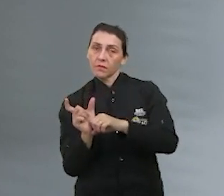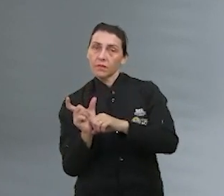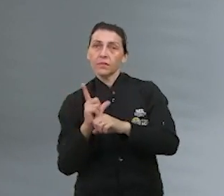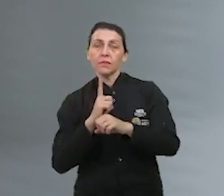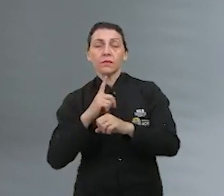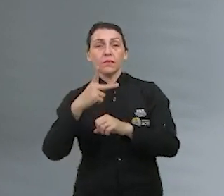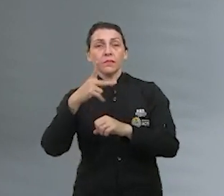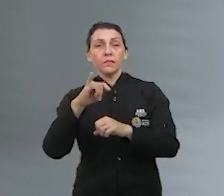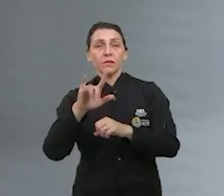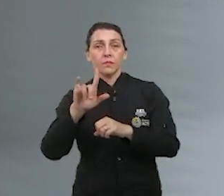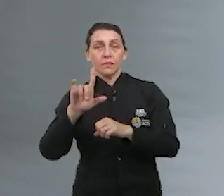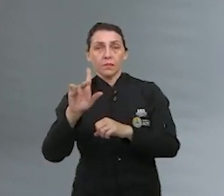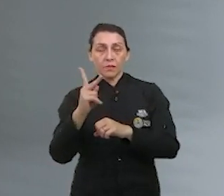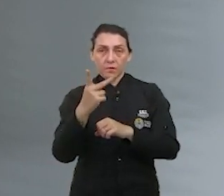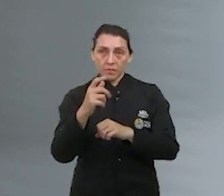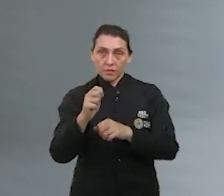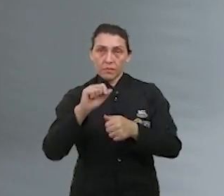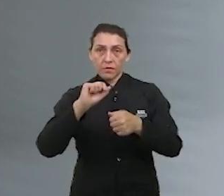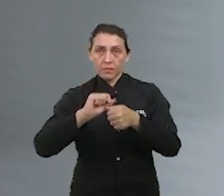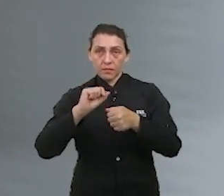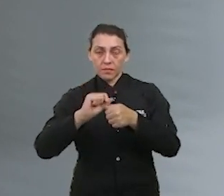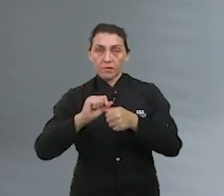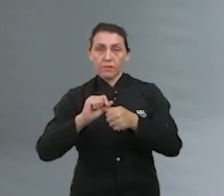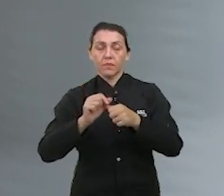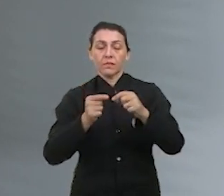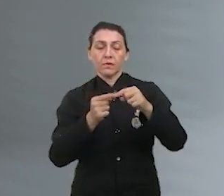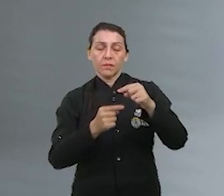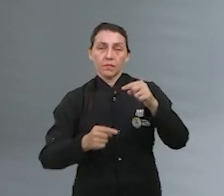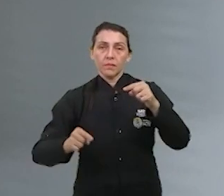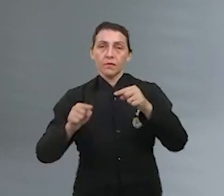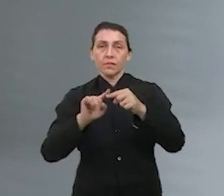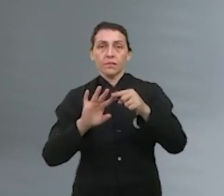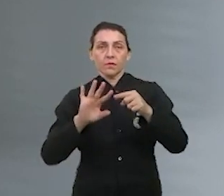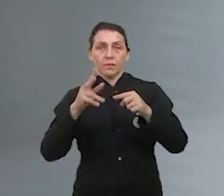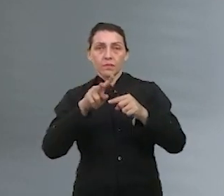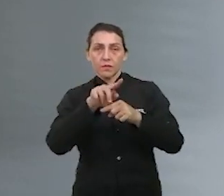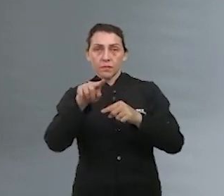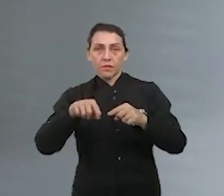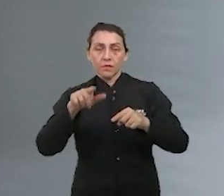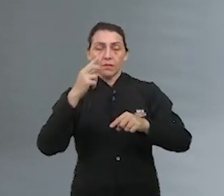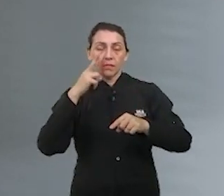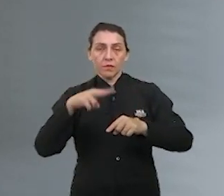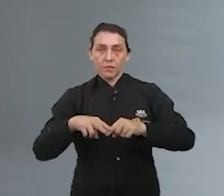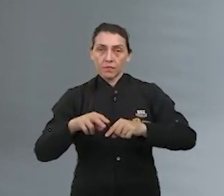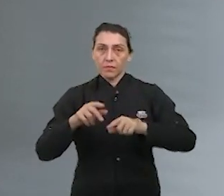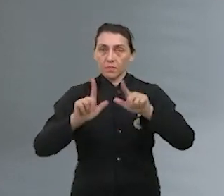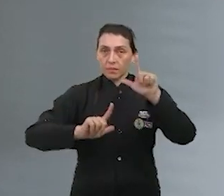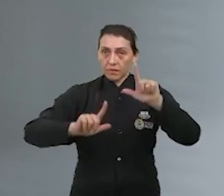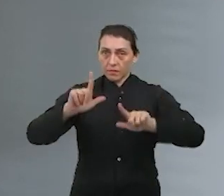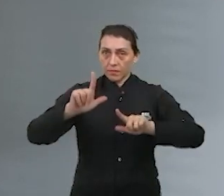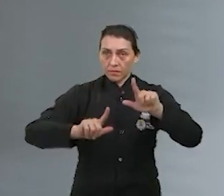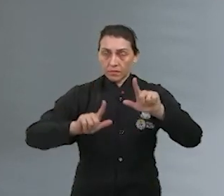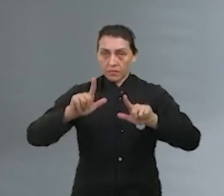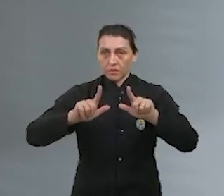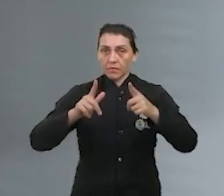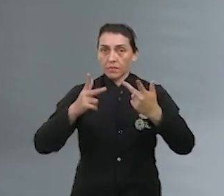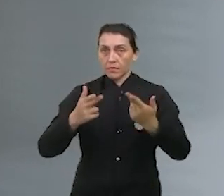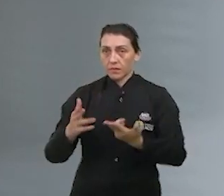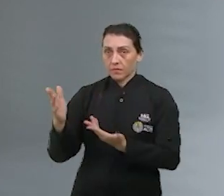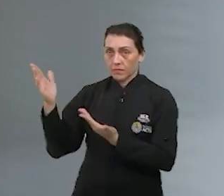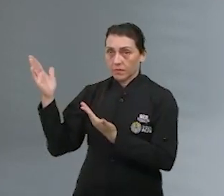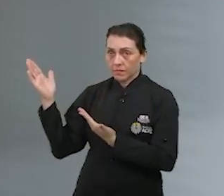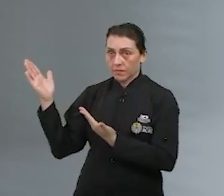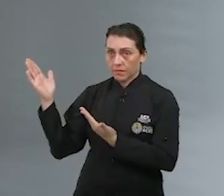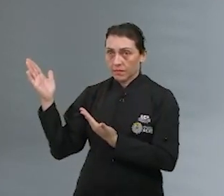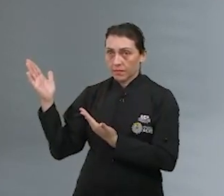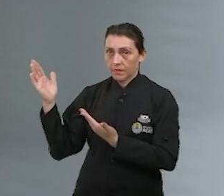contém pilhas, né, para fazer esse circuito aqui funcionar, ok? É praticamente isso aqui, ó.